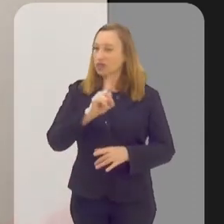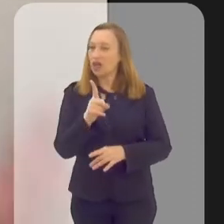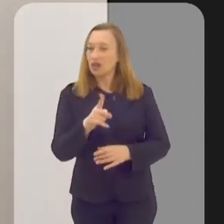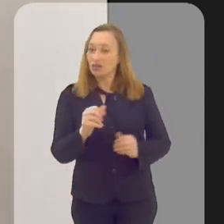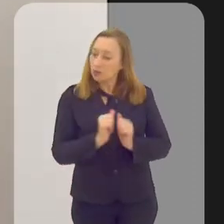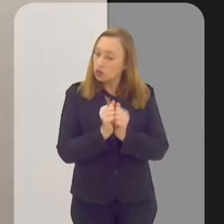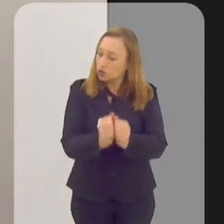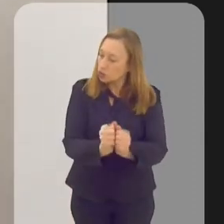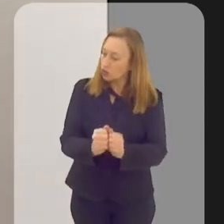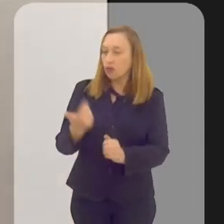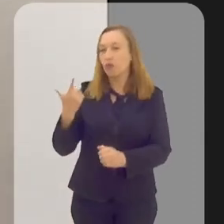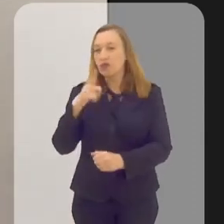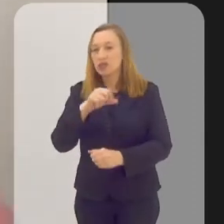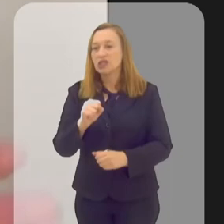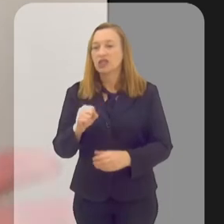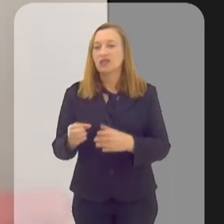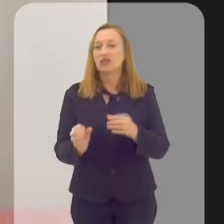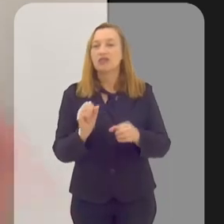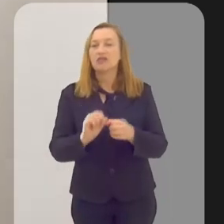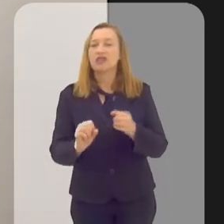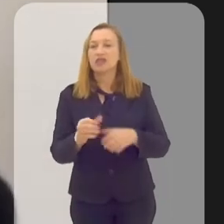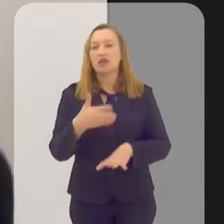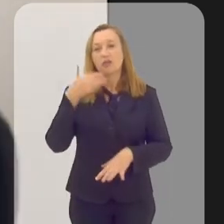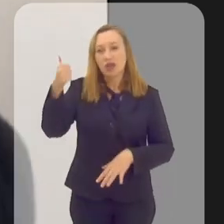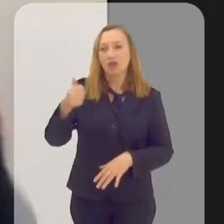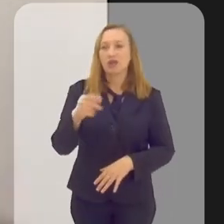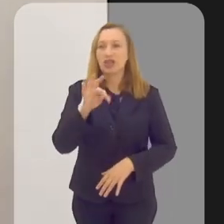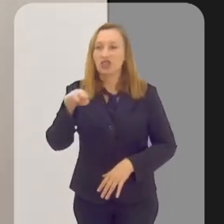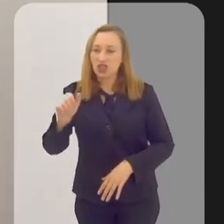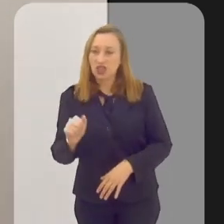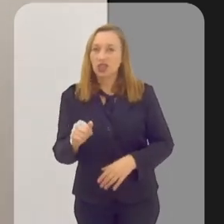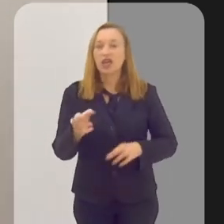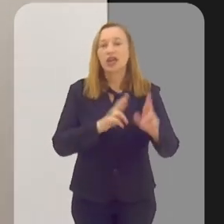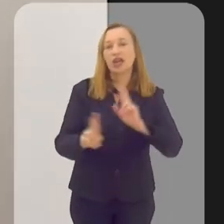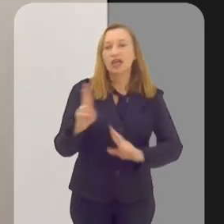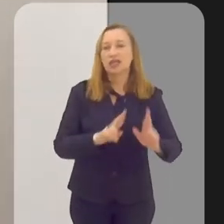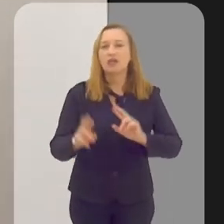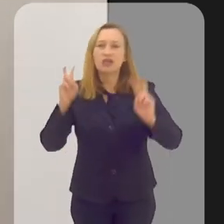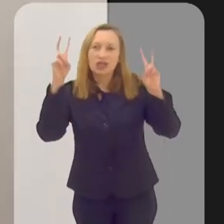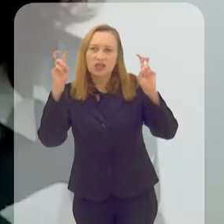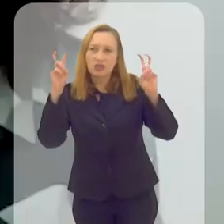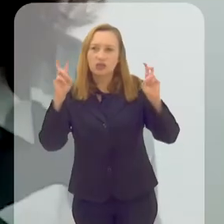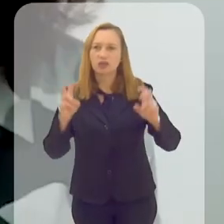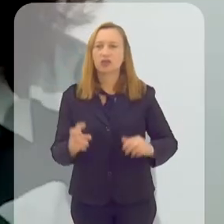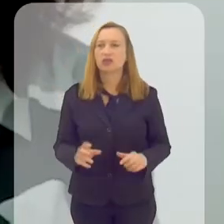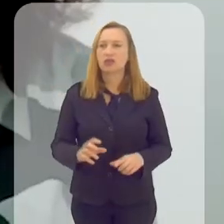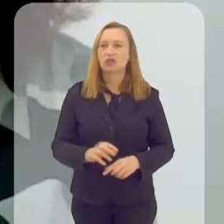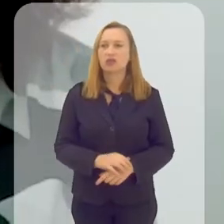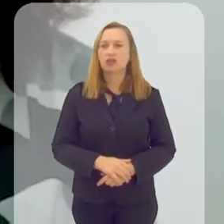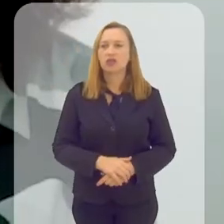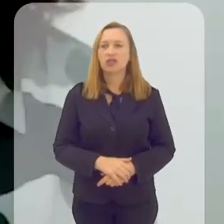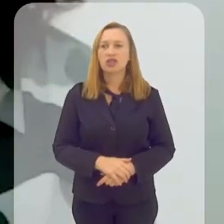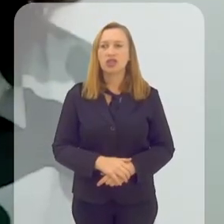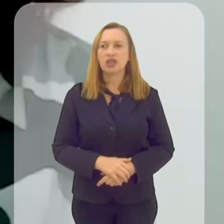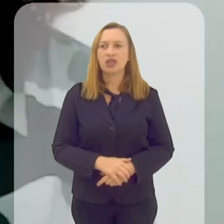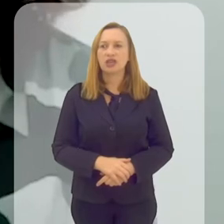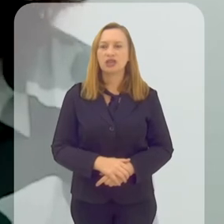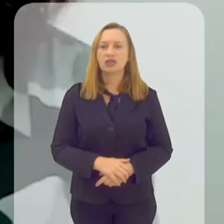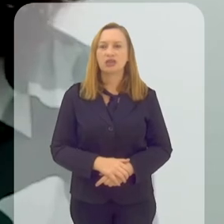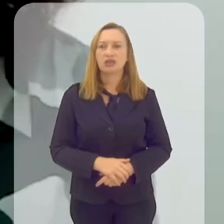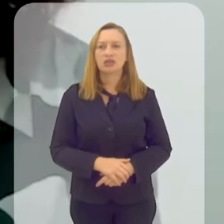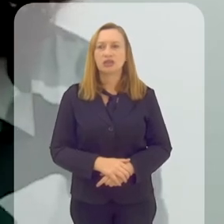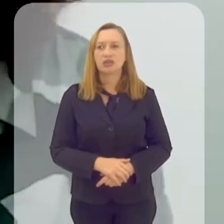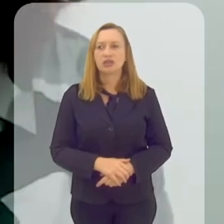ser melhor. Nós vamos juntos, que assim a gente vai conseguir realizar a nossa agenda. Em relação a essa questão das